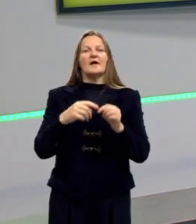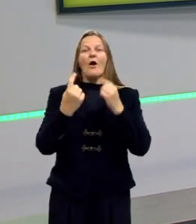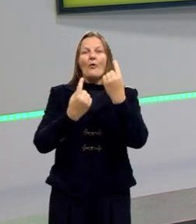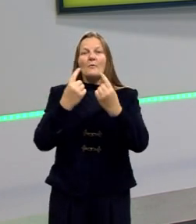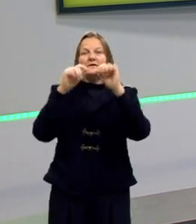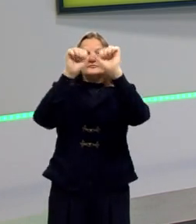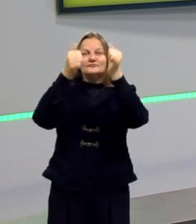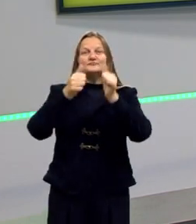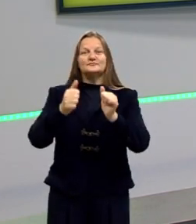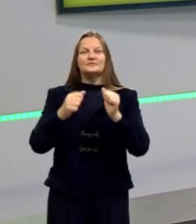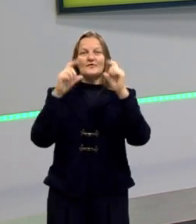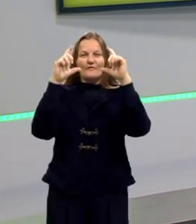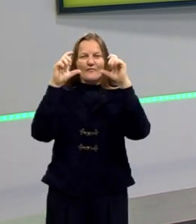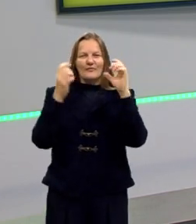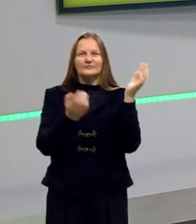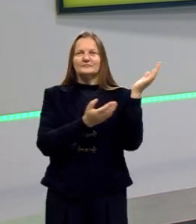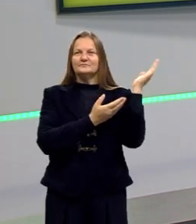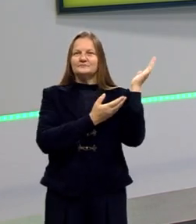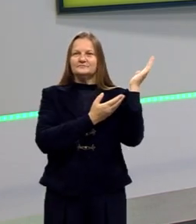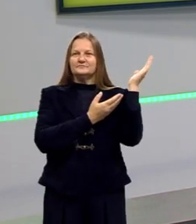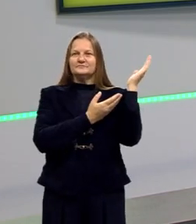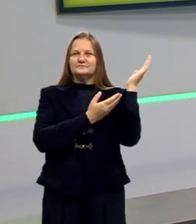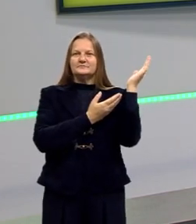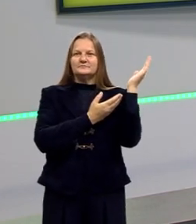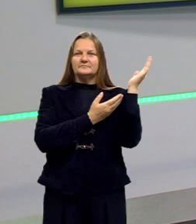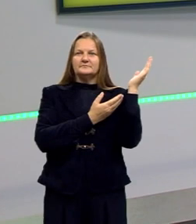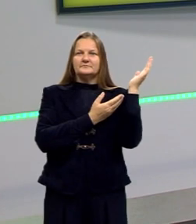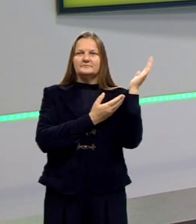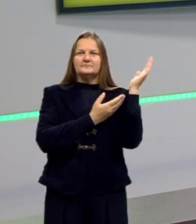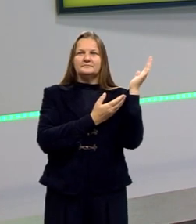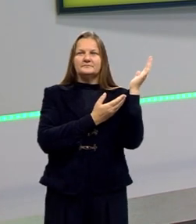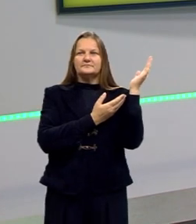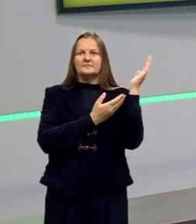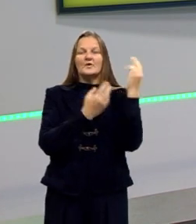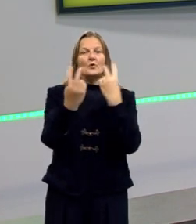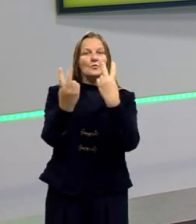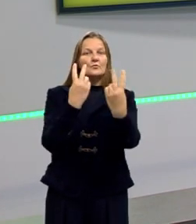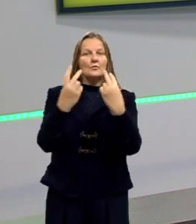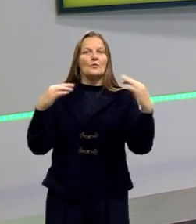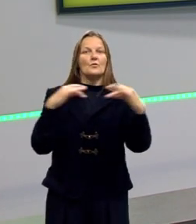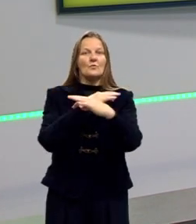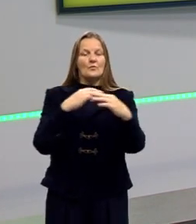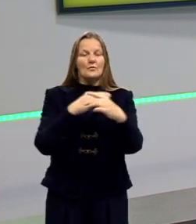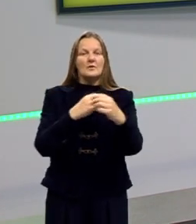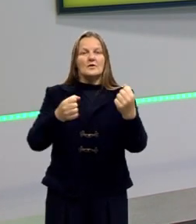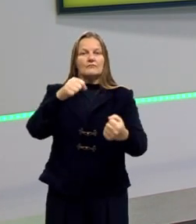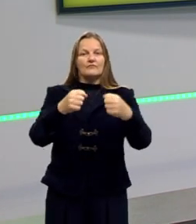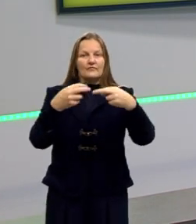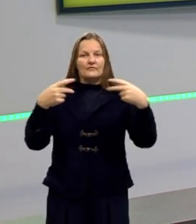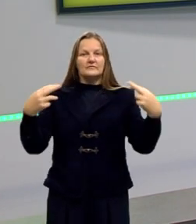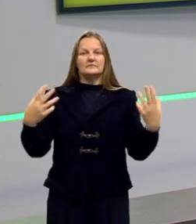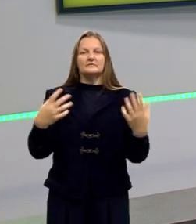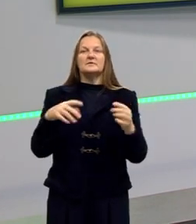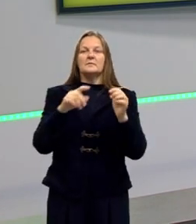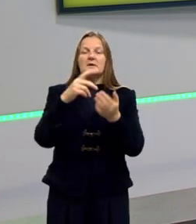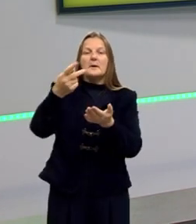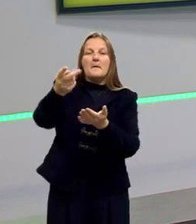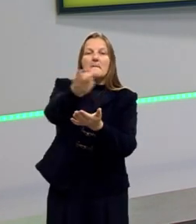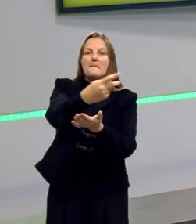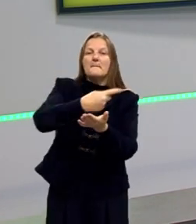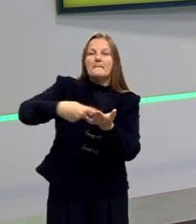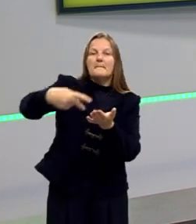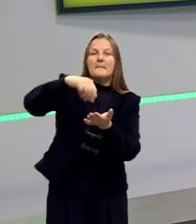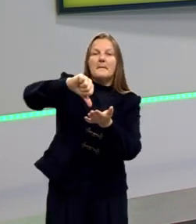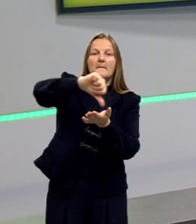trago à o Zé já tinha mostrando para vocês a imagem do transporte aqui embaixo aí eu trago um mapa esse mapa